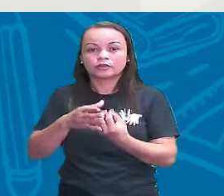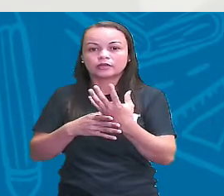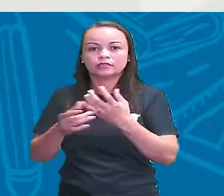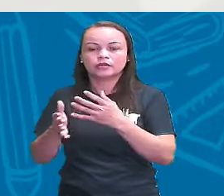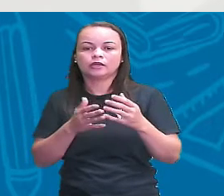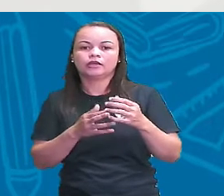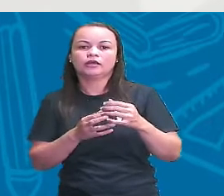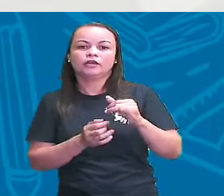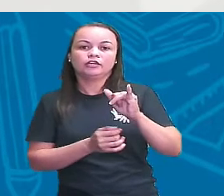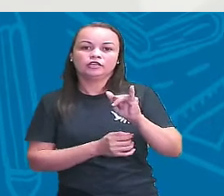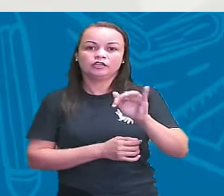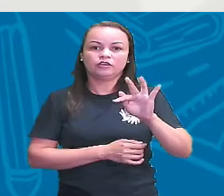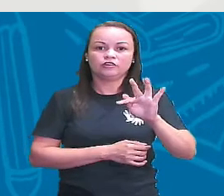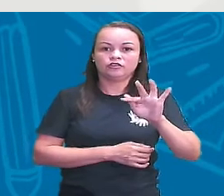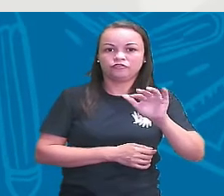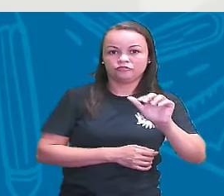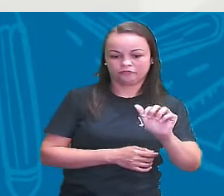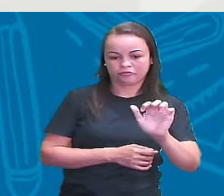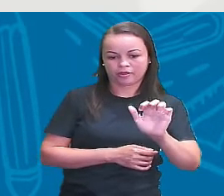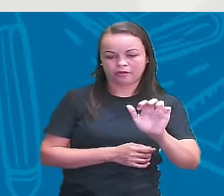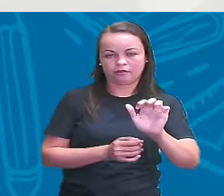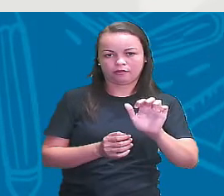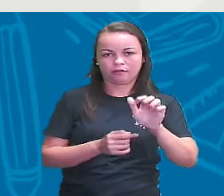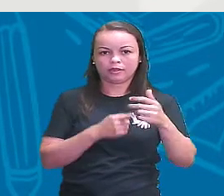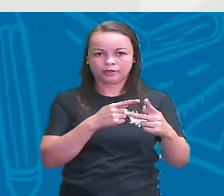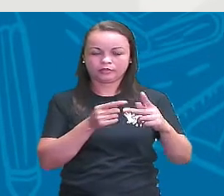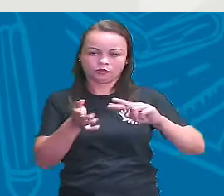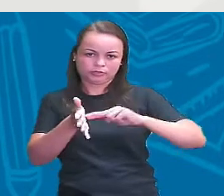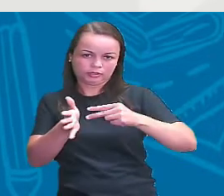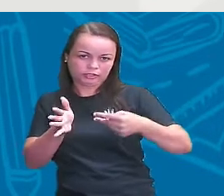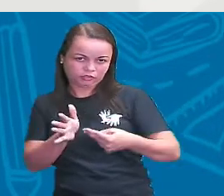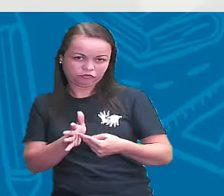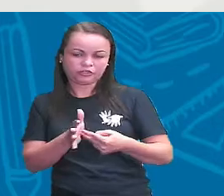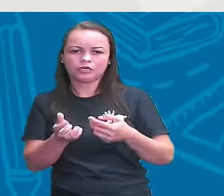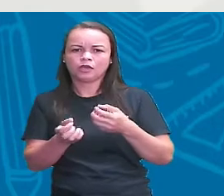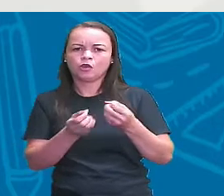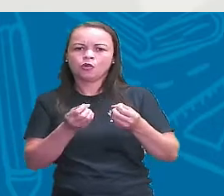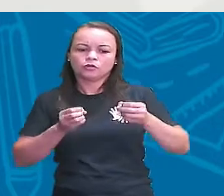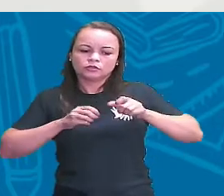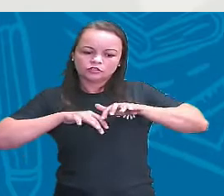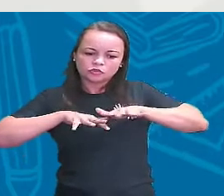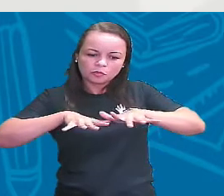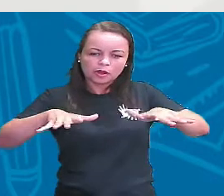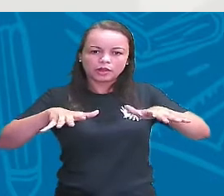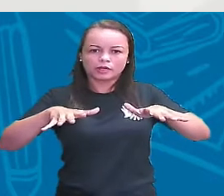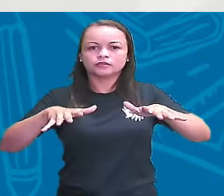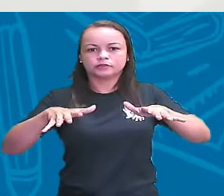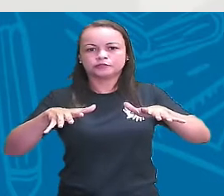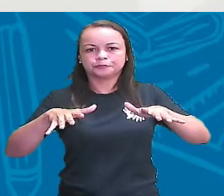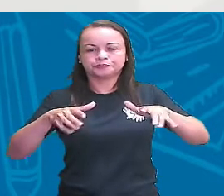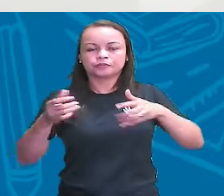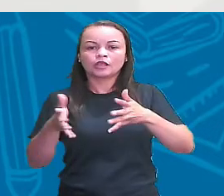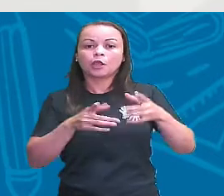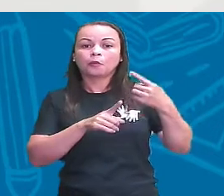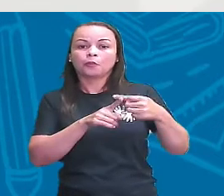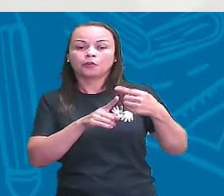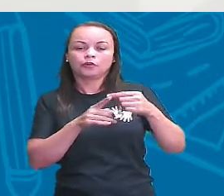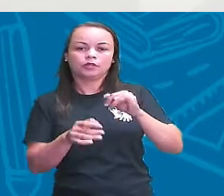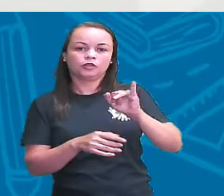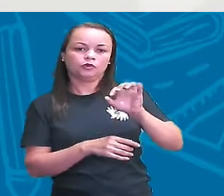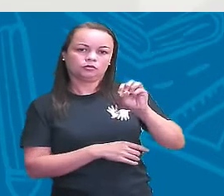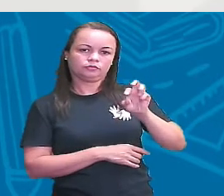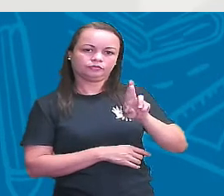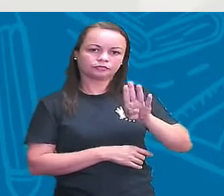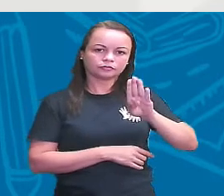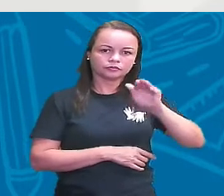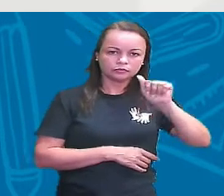iorubá, né? E aí é tanto que a palavra Ifé significa o que se expande, o umbigo do mundo, porque os iorubás eles acreditavam que o